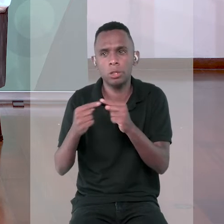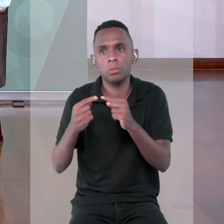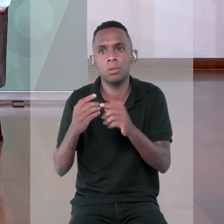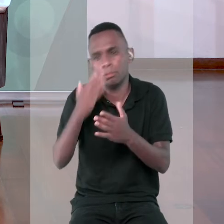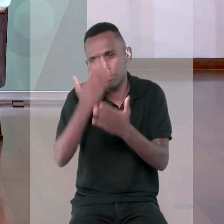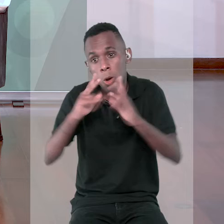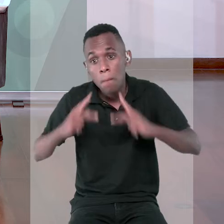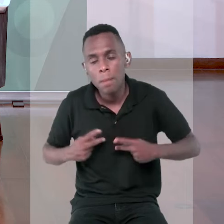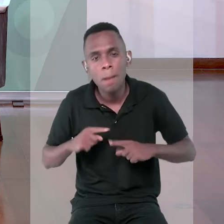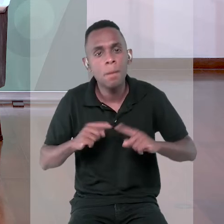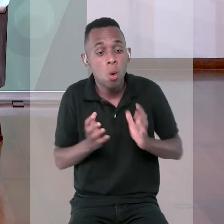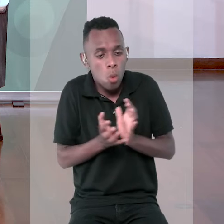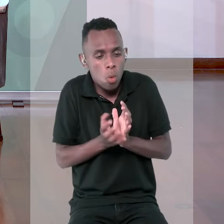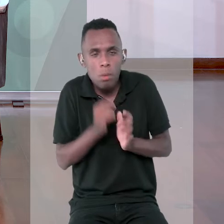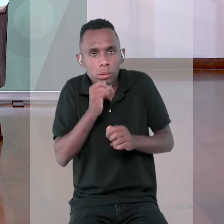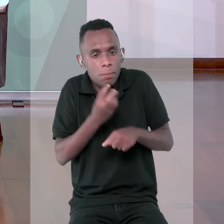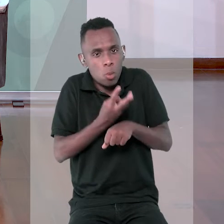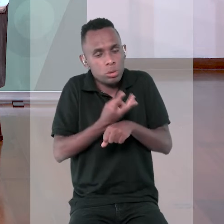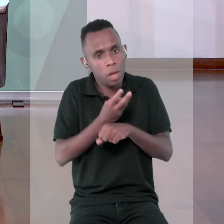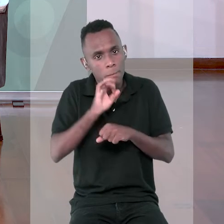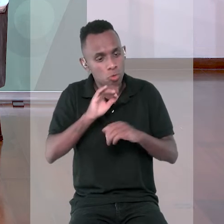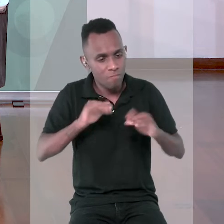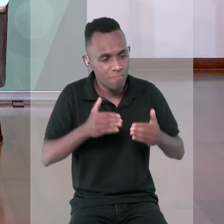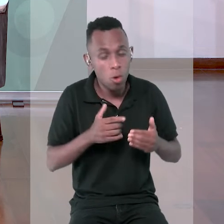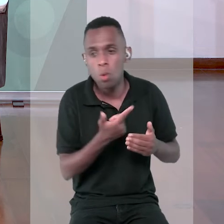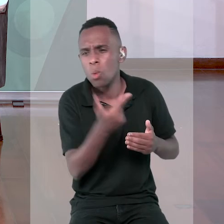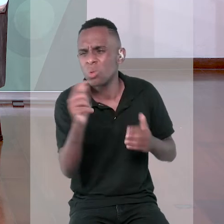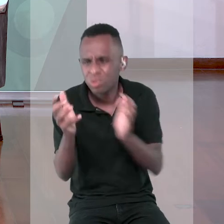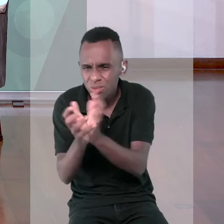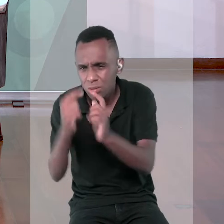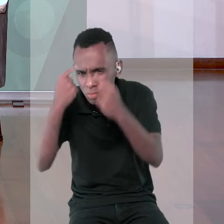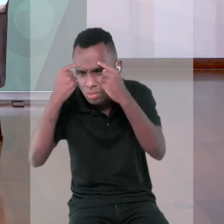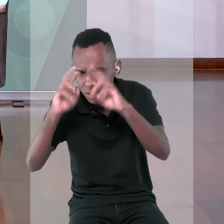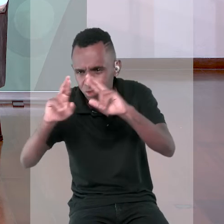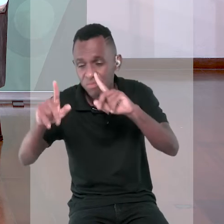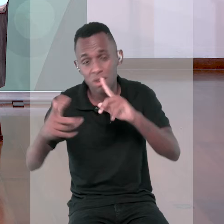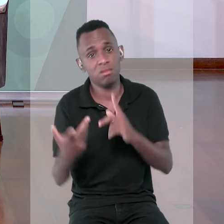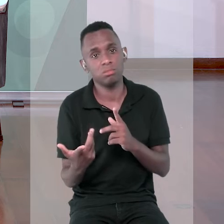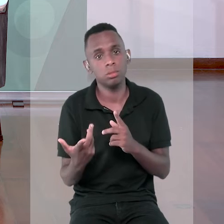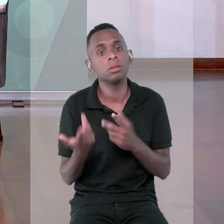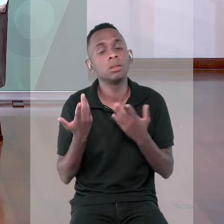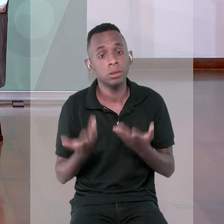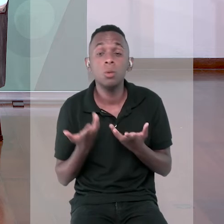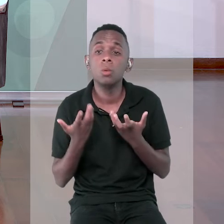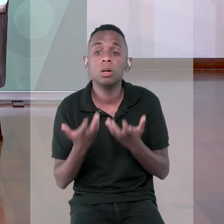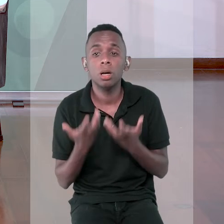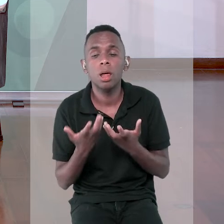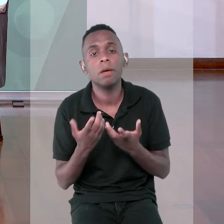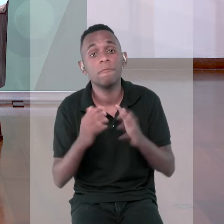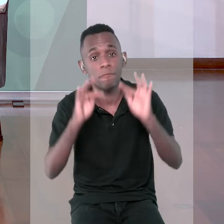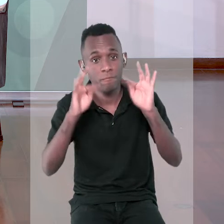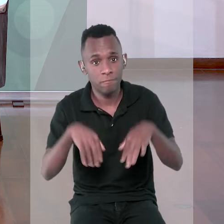humanidade. Hoje é o seu grupo do WhatsApp, né? Porque o outro grupo já pensa diferente de você. Então, eu queria que